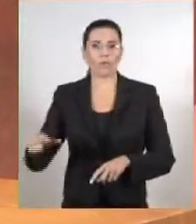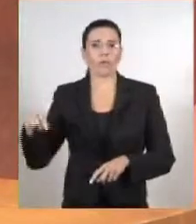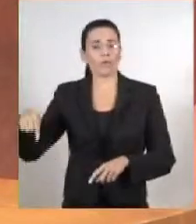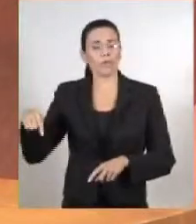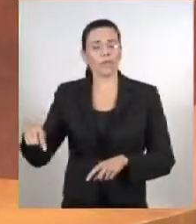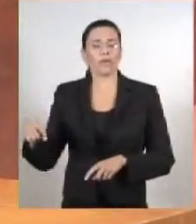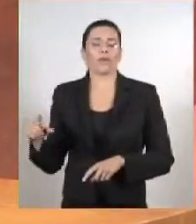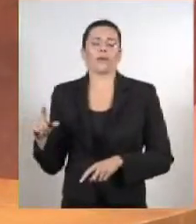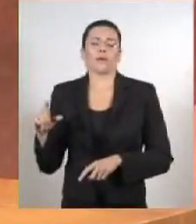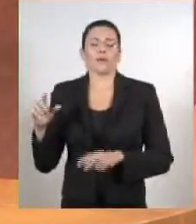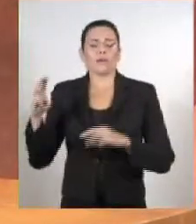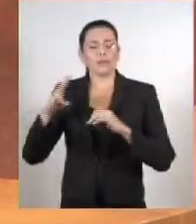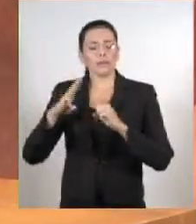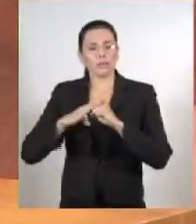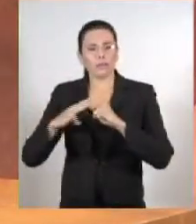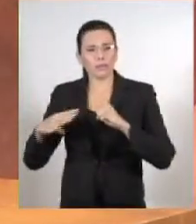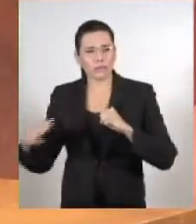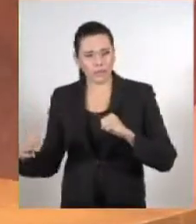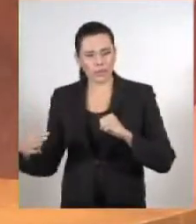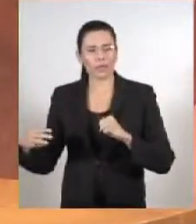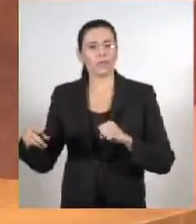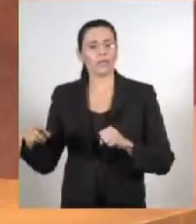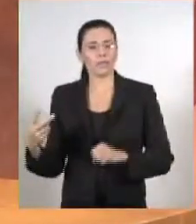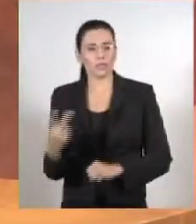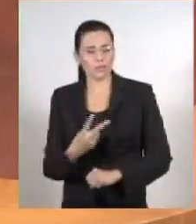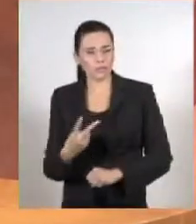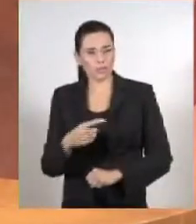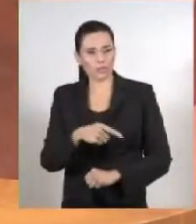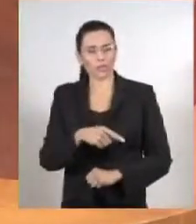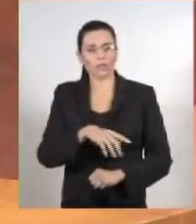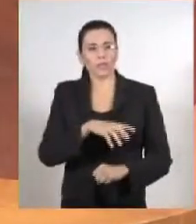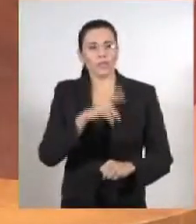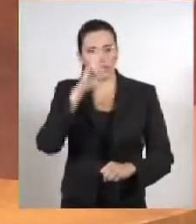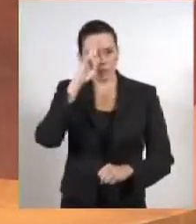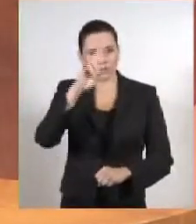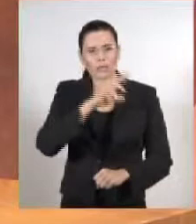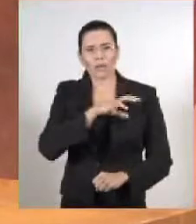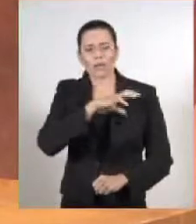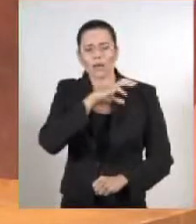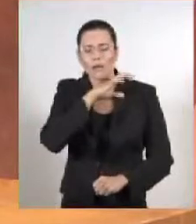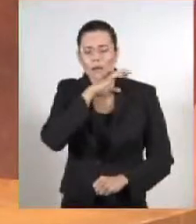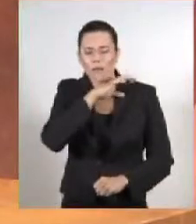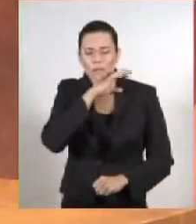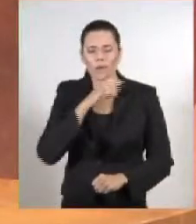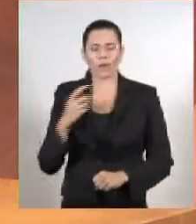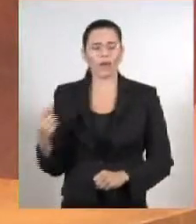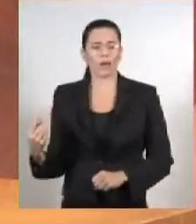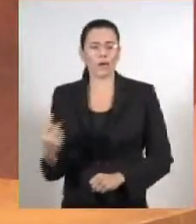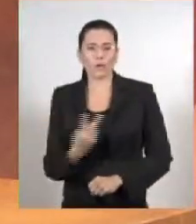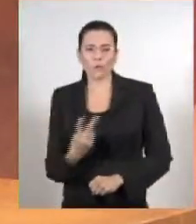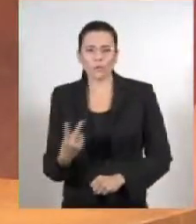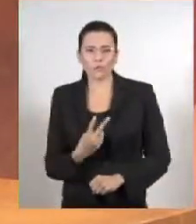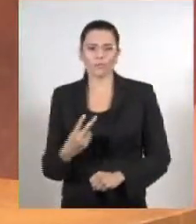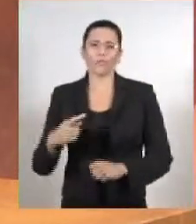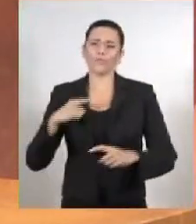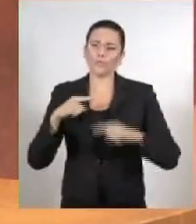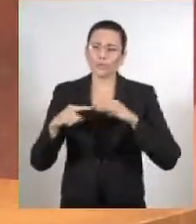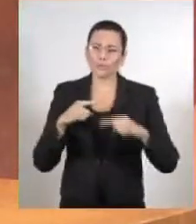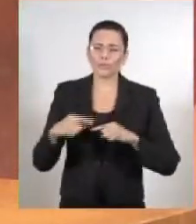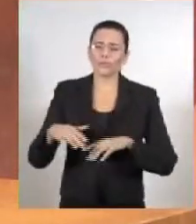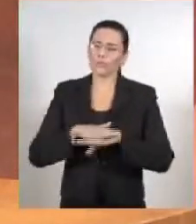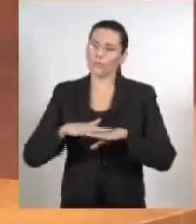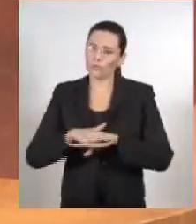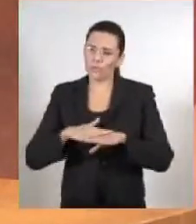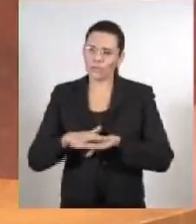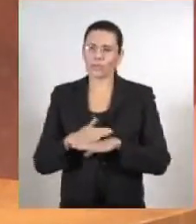políticas realmente de ajustes e que permitam, né, esse fortalecimento dessa economia nesse momento importante para esses trabalhadores.